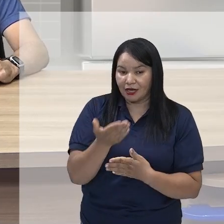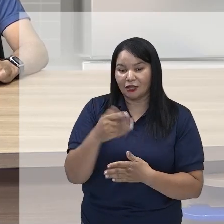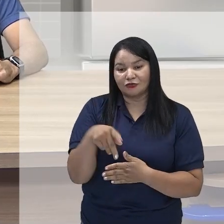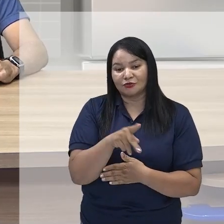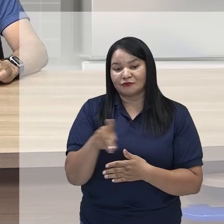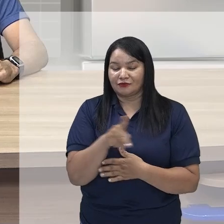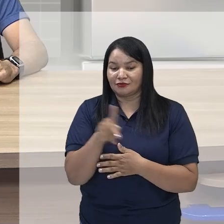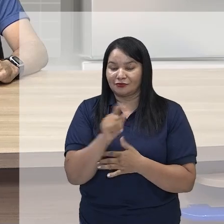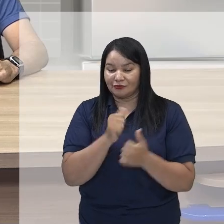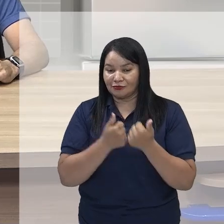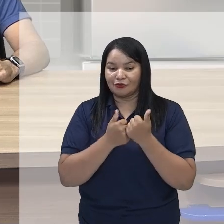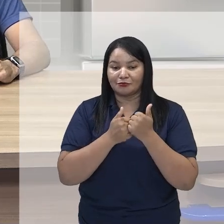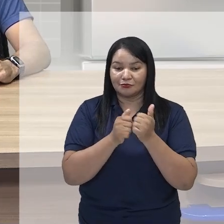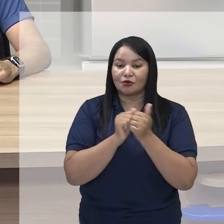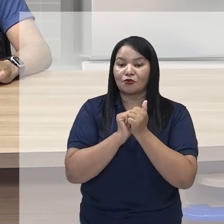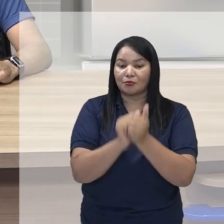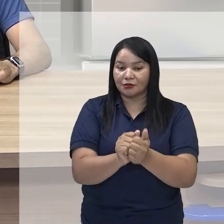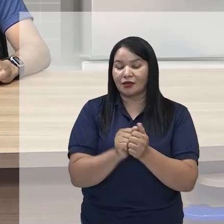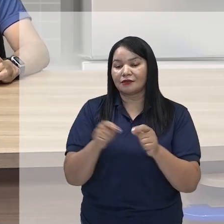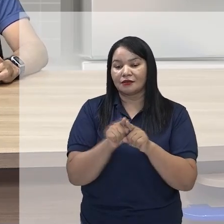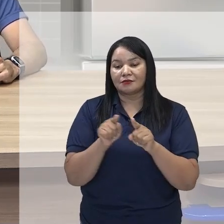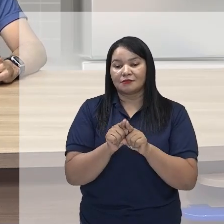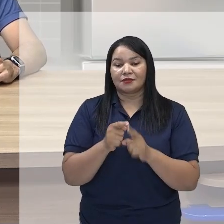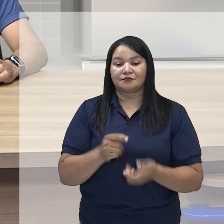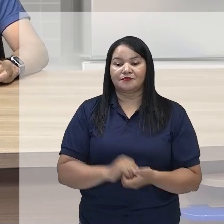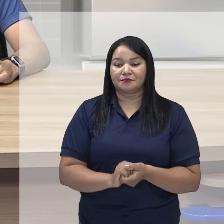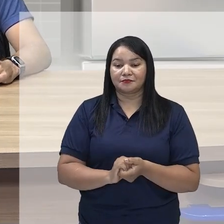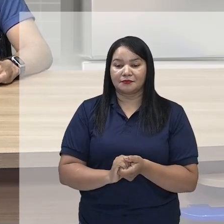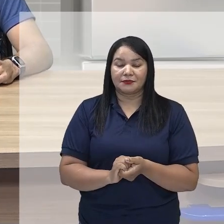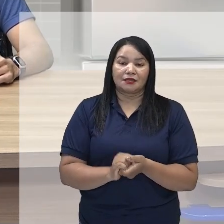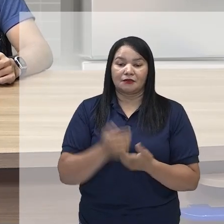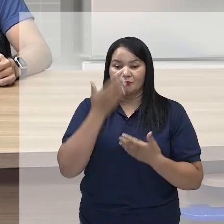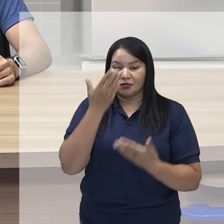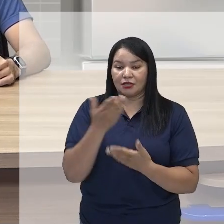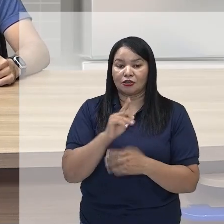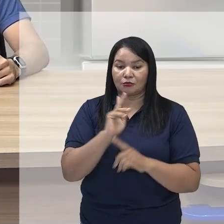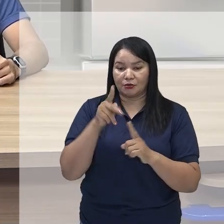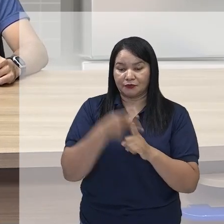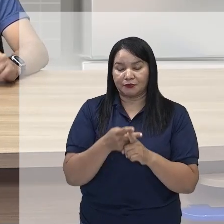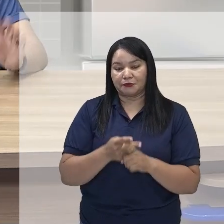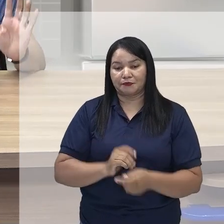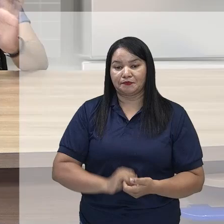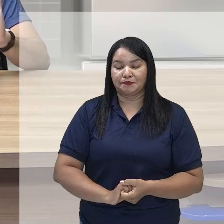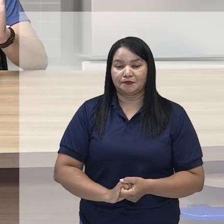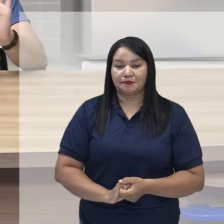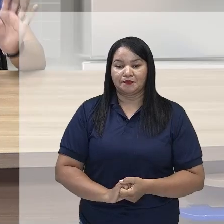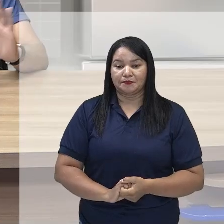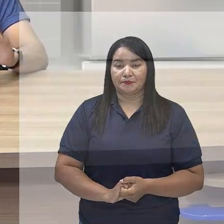nos acompanharam até agora. Obrigado, professores. Até a próxima. Até a próxima.